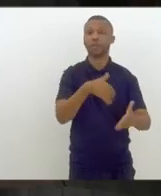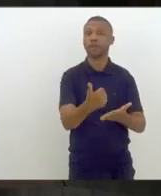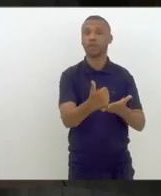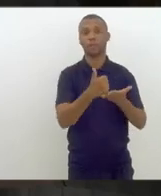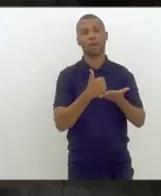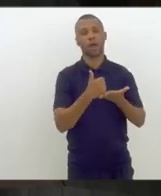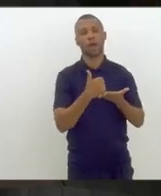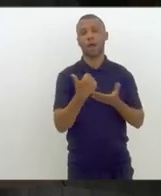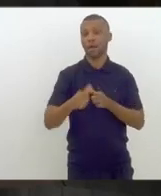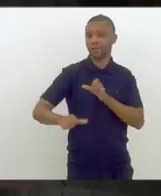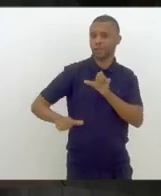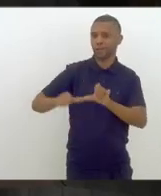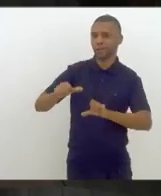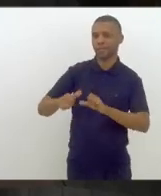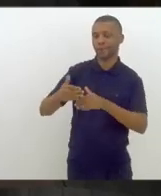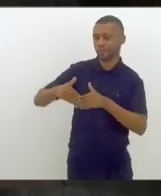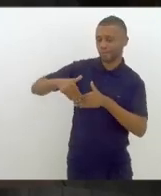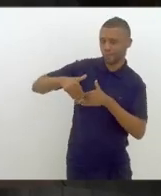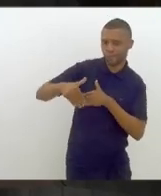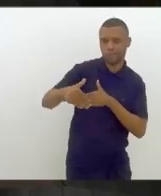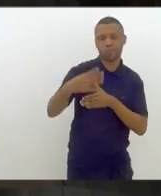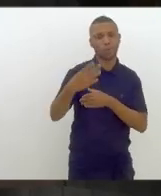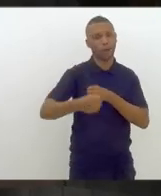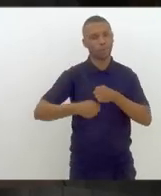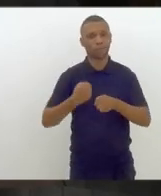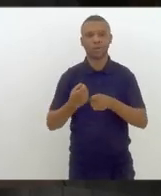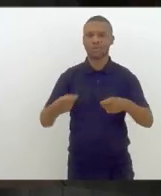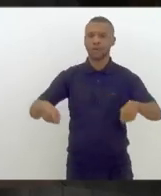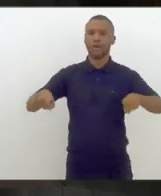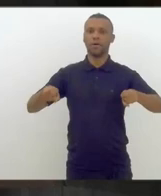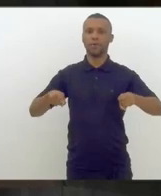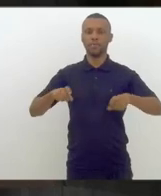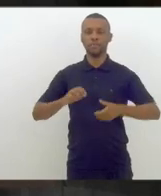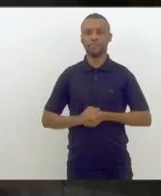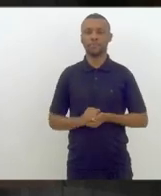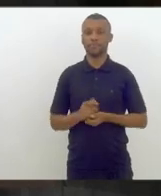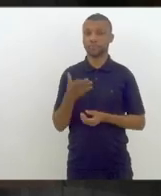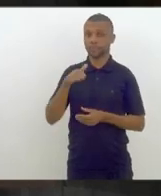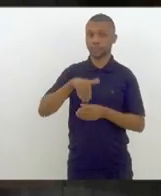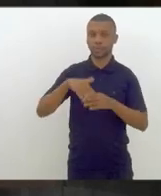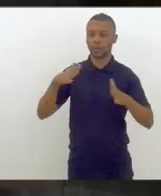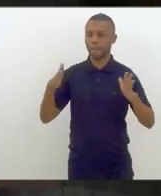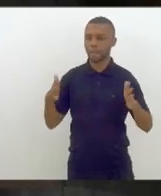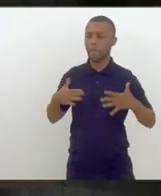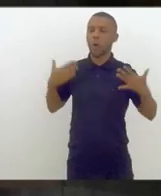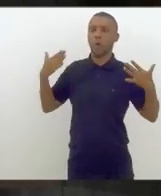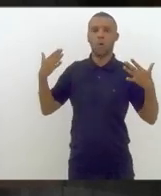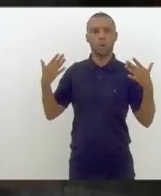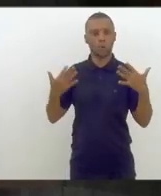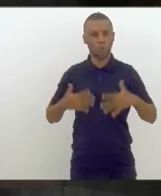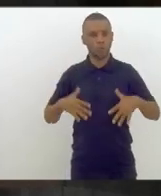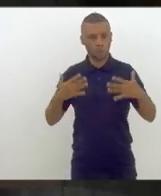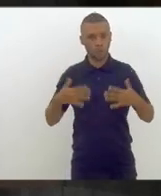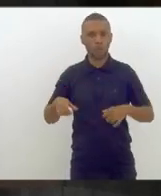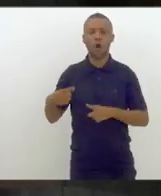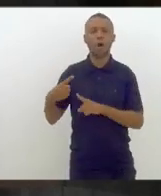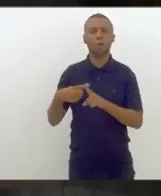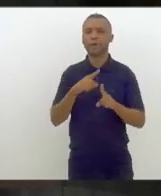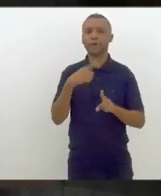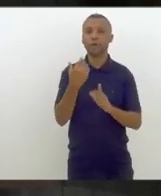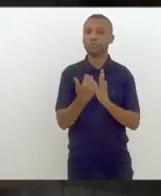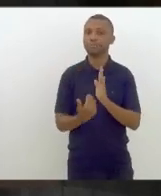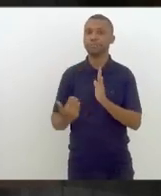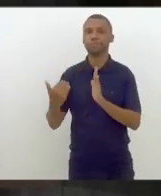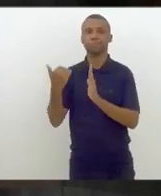a renovar esse mandato. Foi uma votação que, em alguma medida, até me surpreendeu, porque a gente cresceu